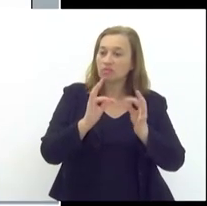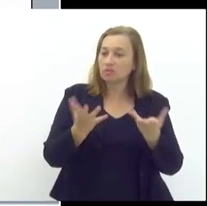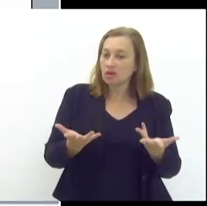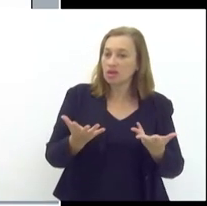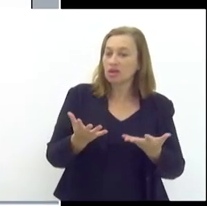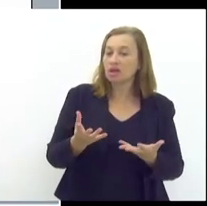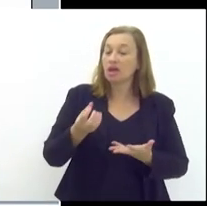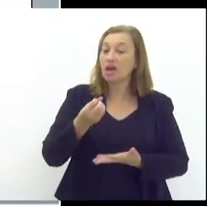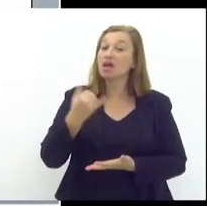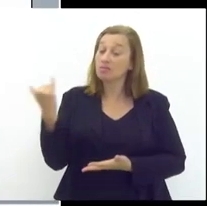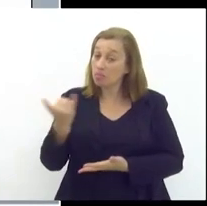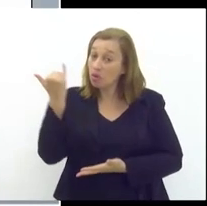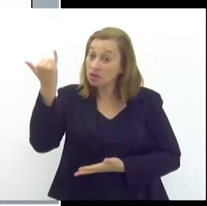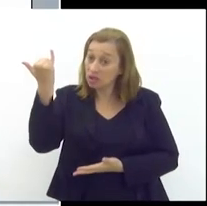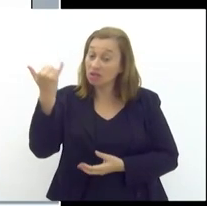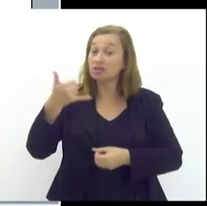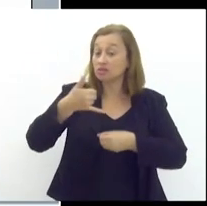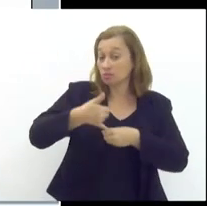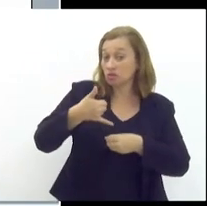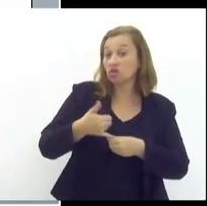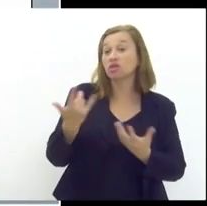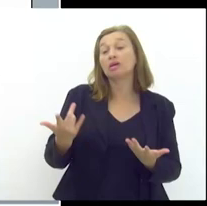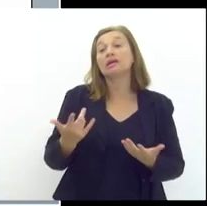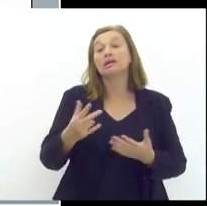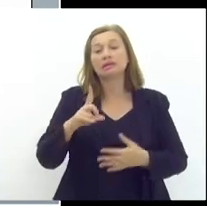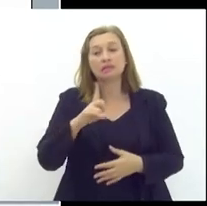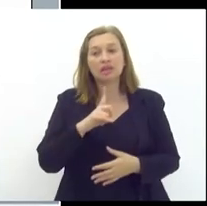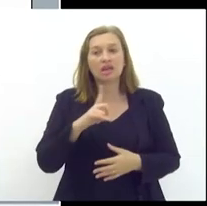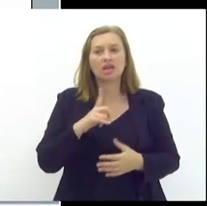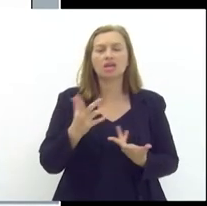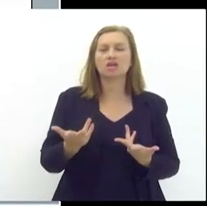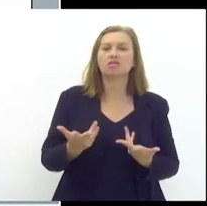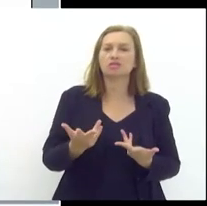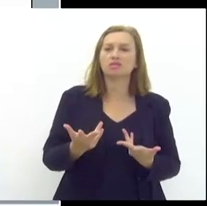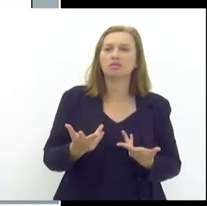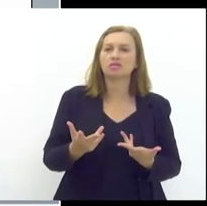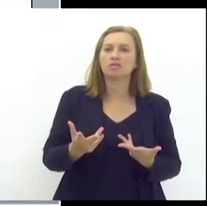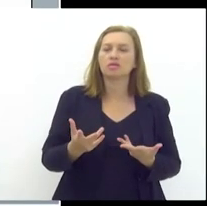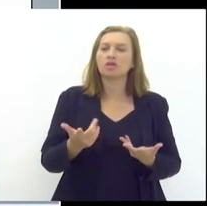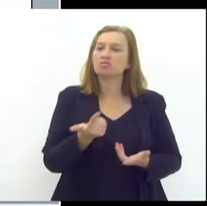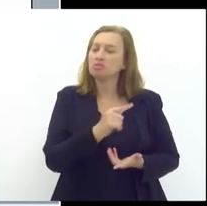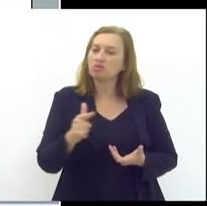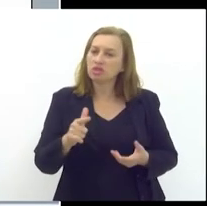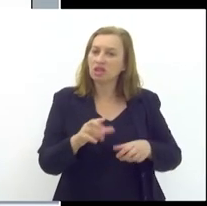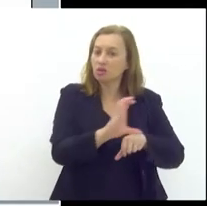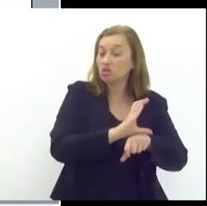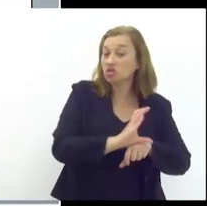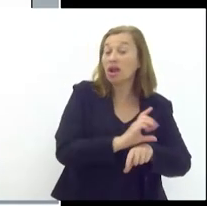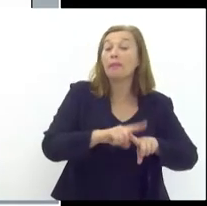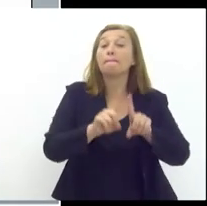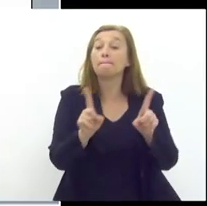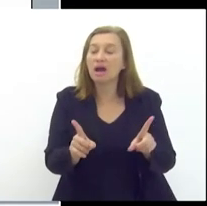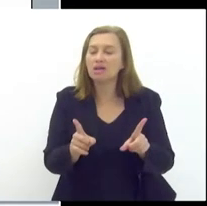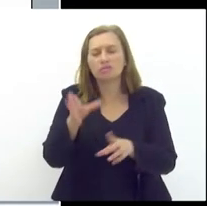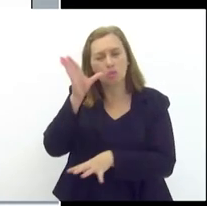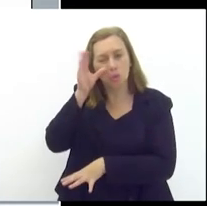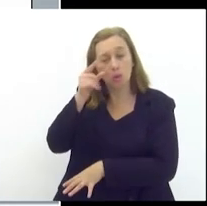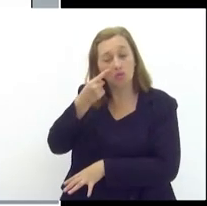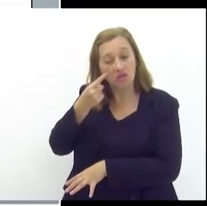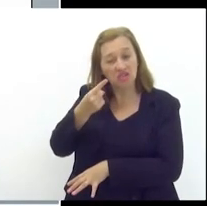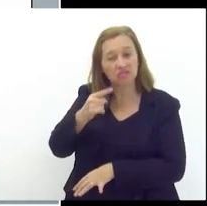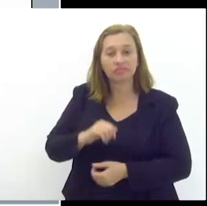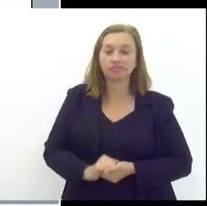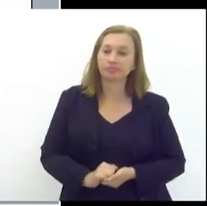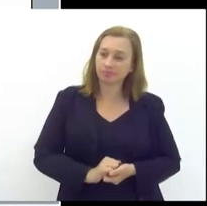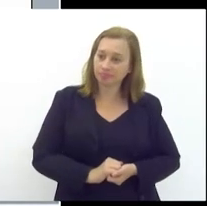não tem uma polêmica aí já gerada de inconstitucionalidade mas olha que curioso